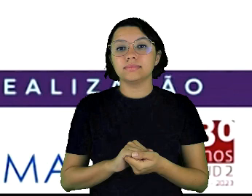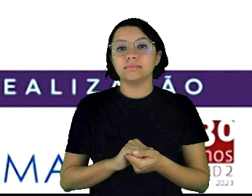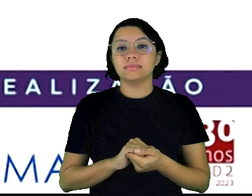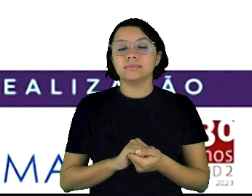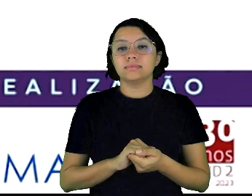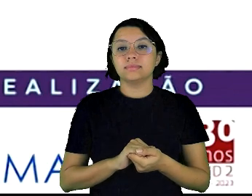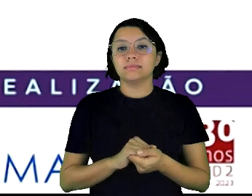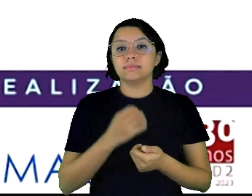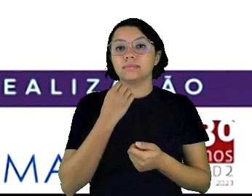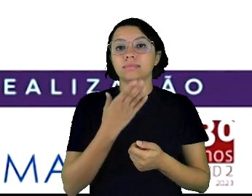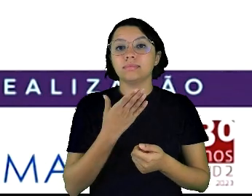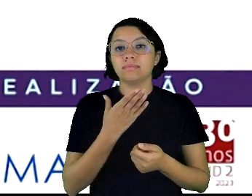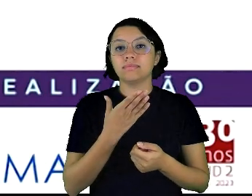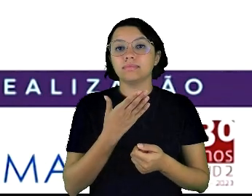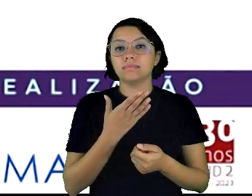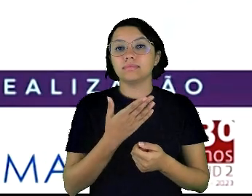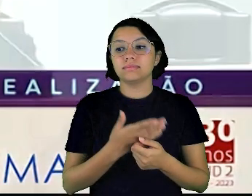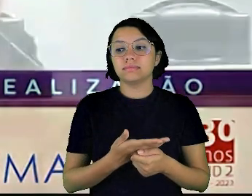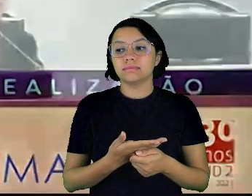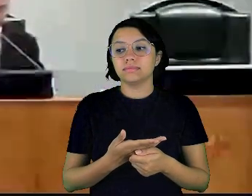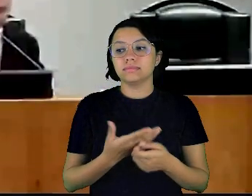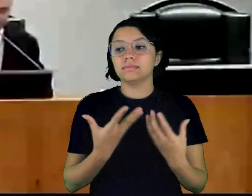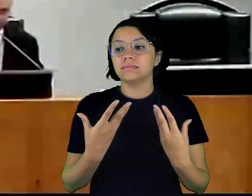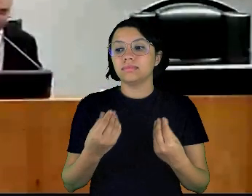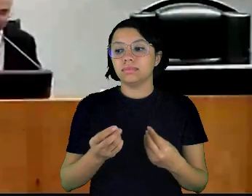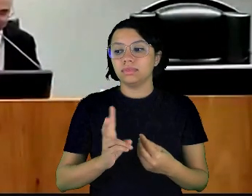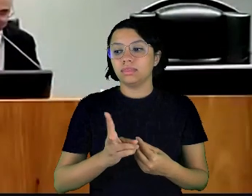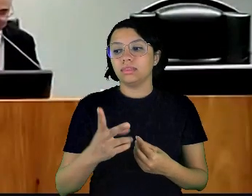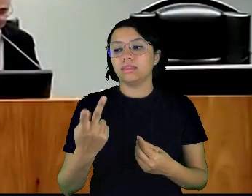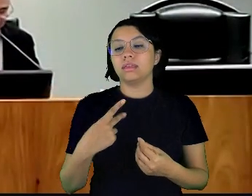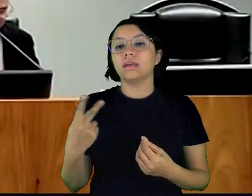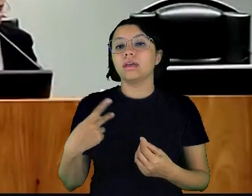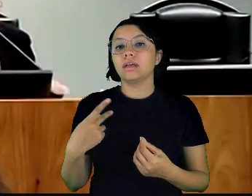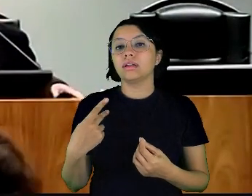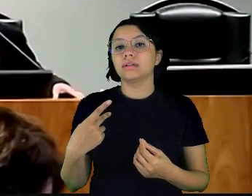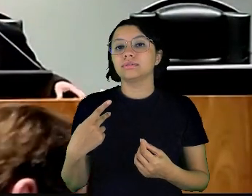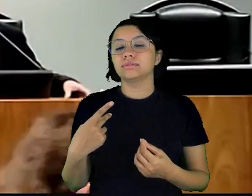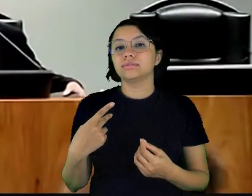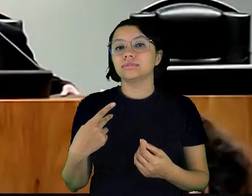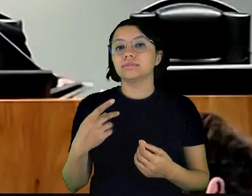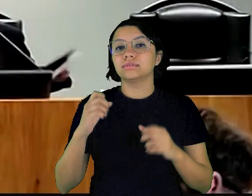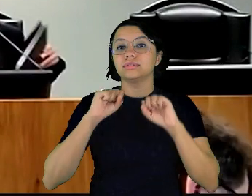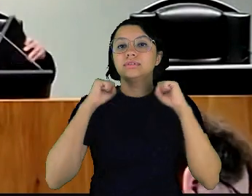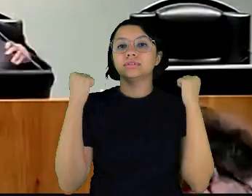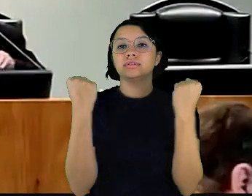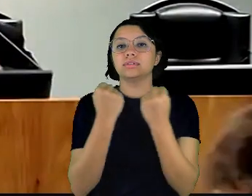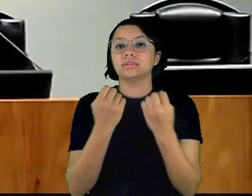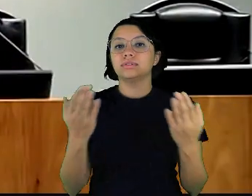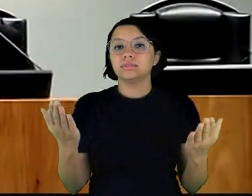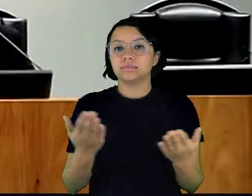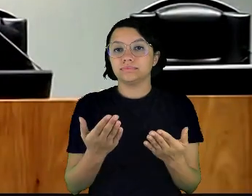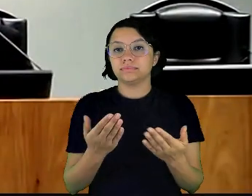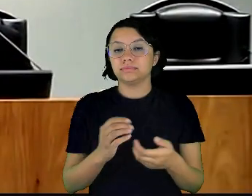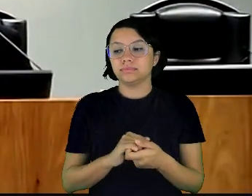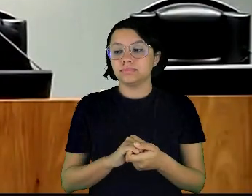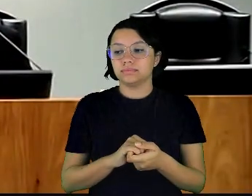Bom, vamos dar continuidade ao nosso seminário de hoje.